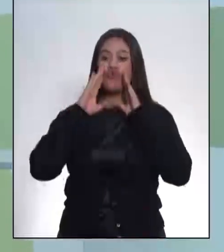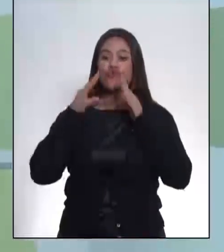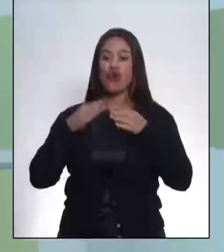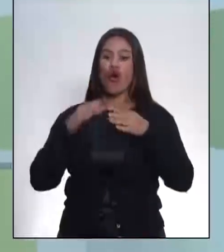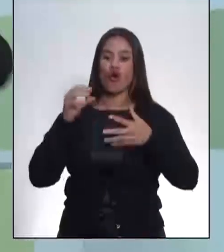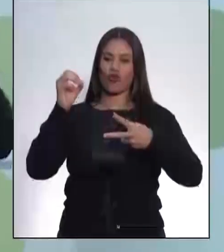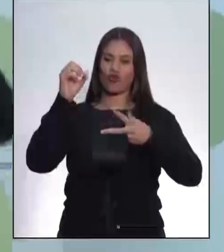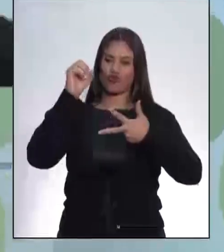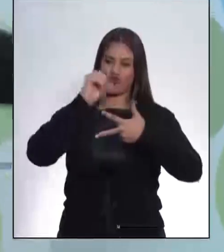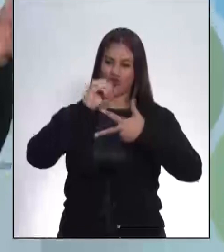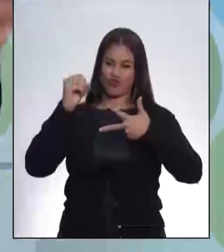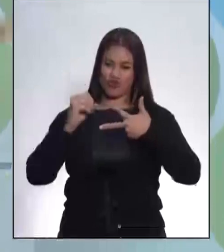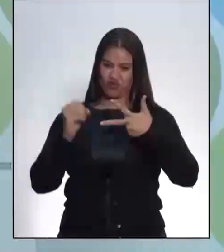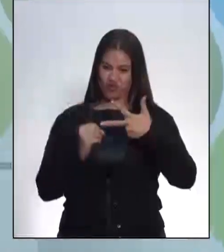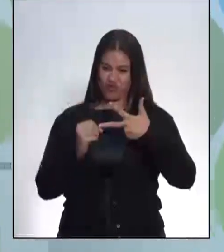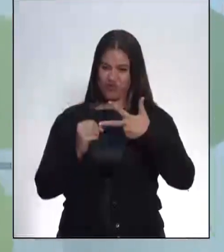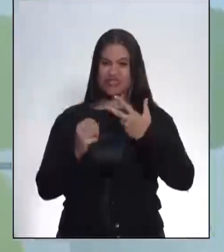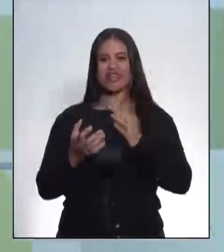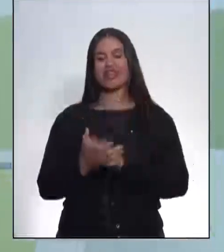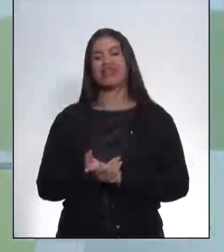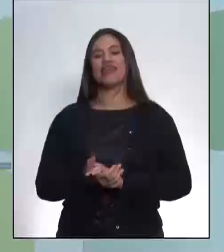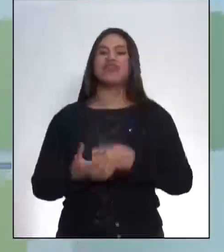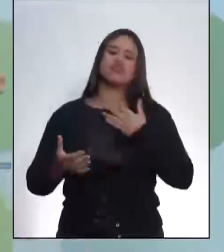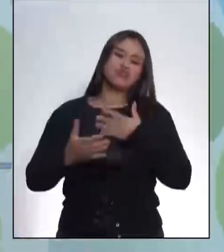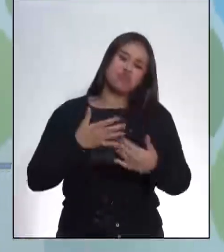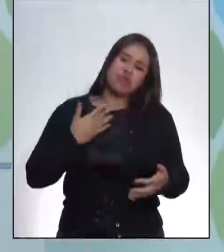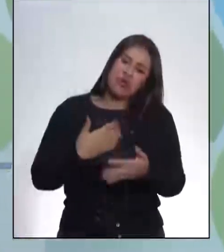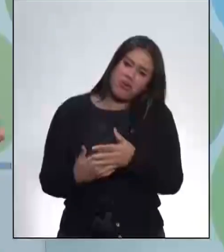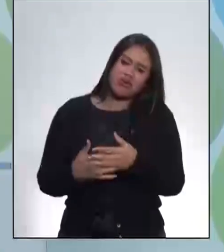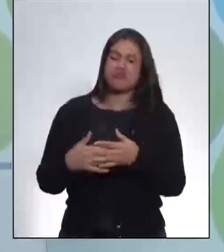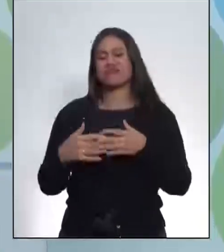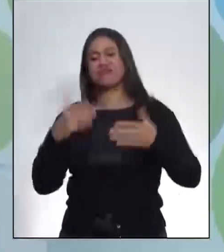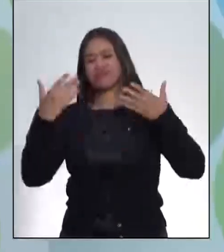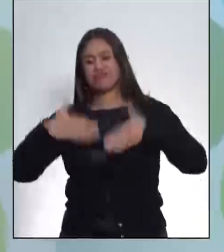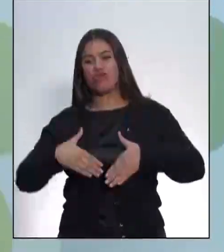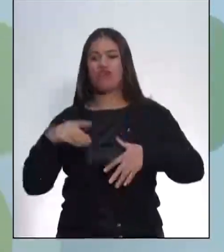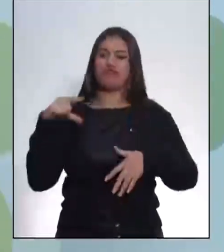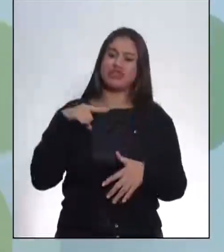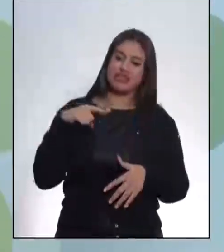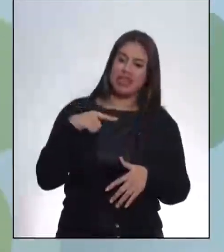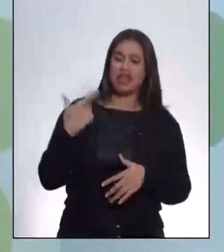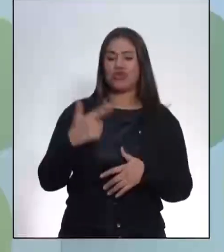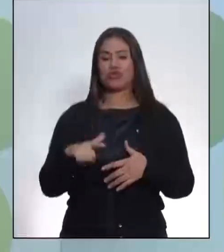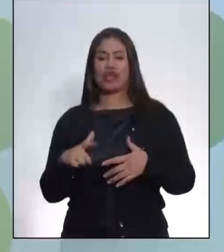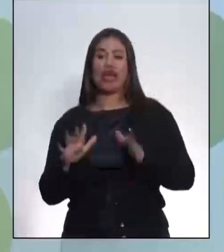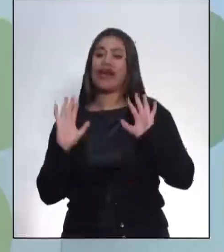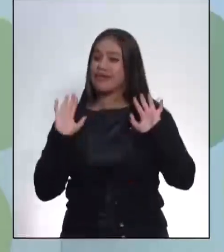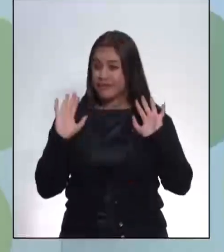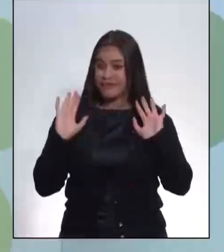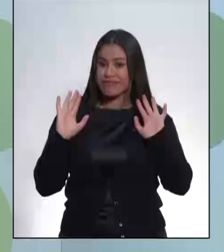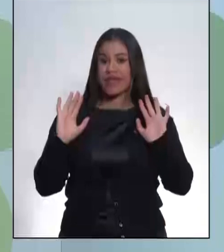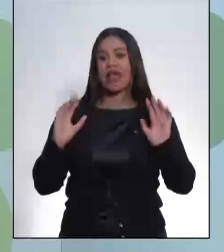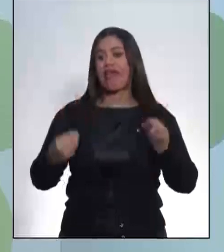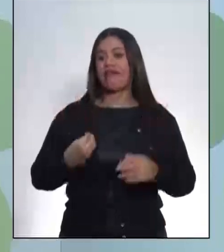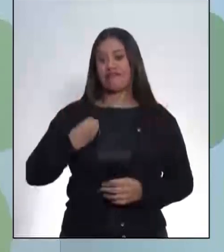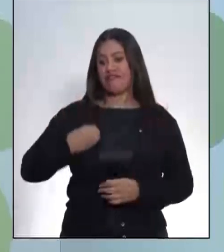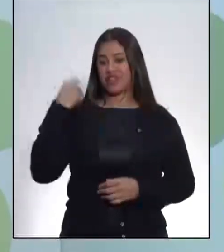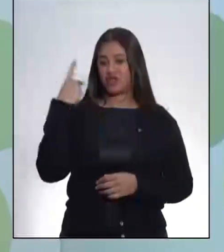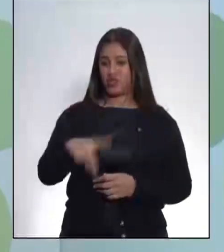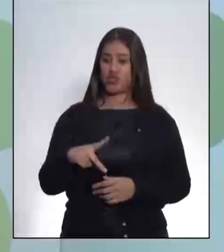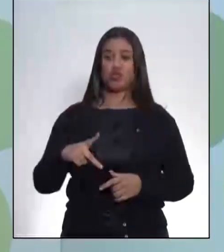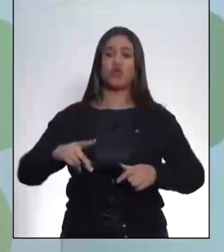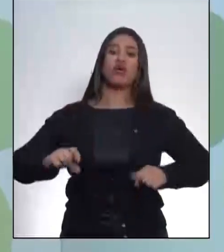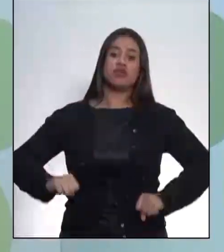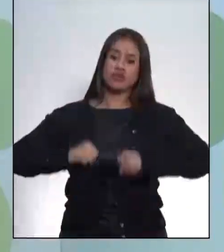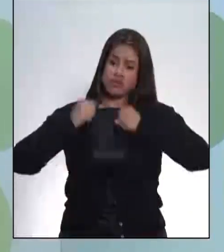sim. Se liberta. Se vai ter Enem, se vai ser adiado, isso não interessa. Interessa que o Enem vai acontecer, é a sua vida e você vai se dedicar